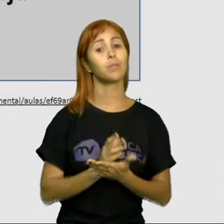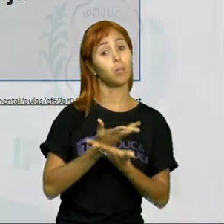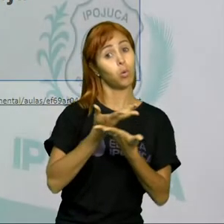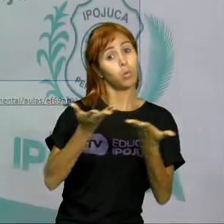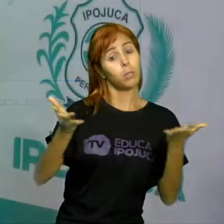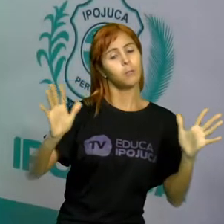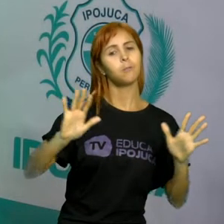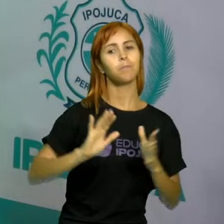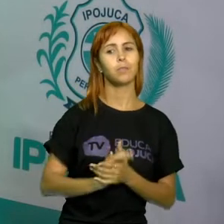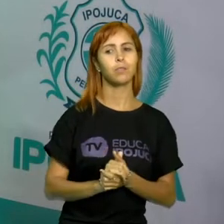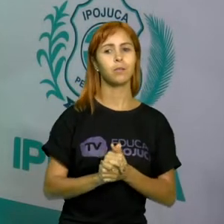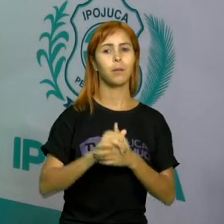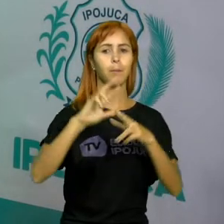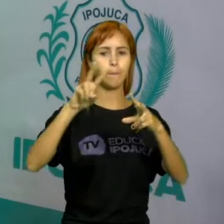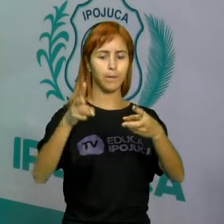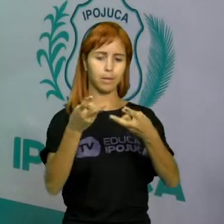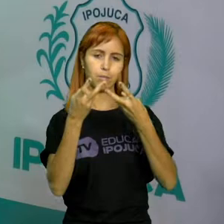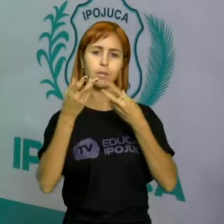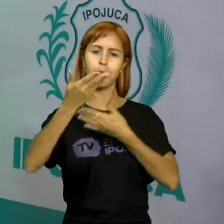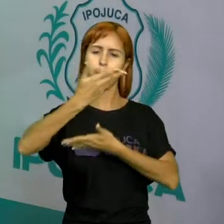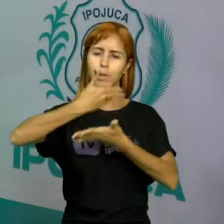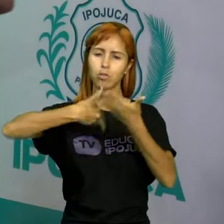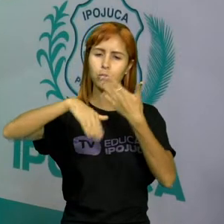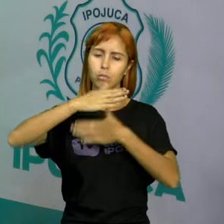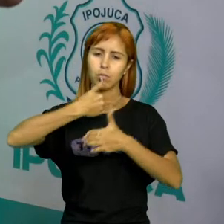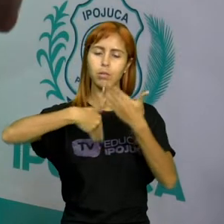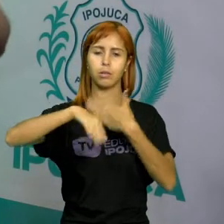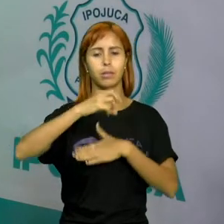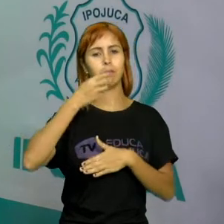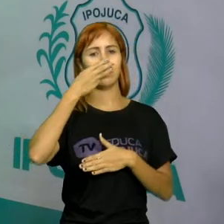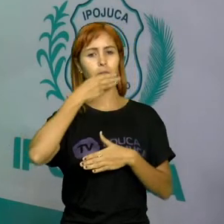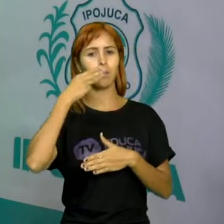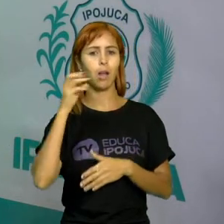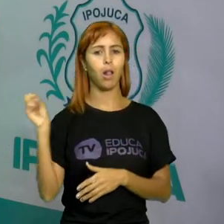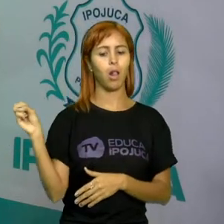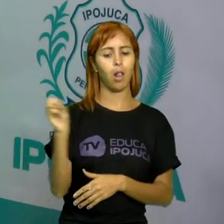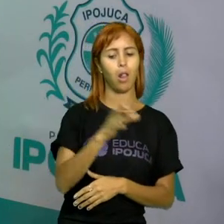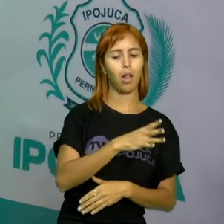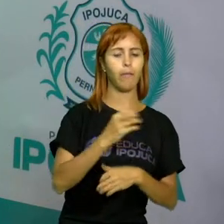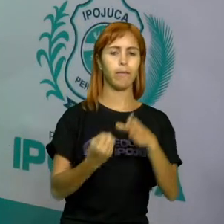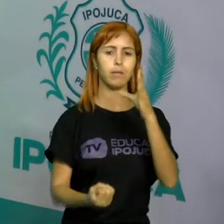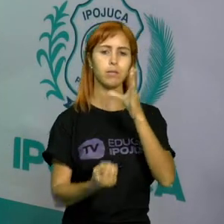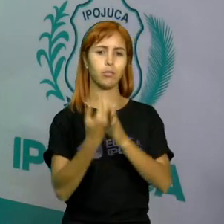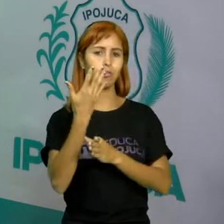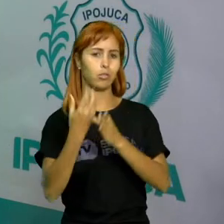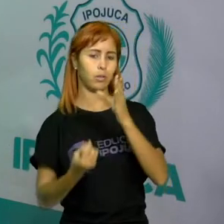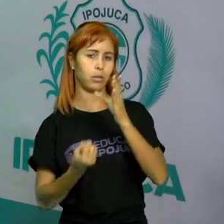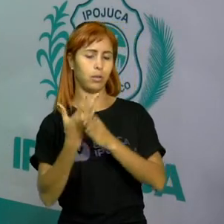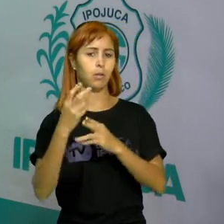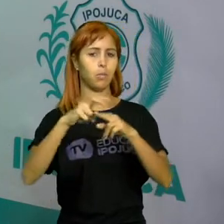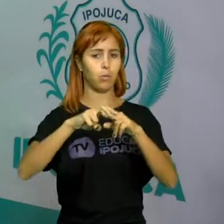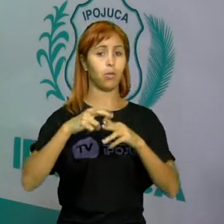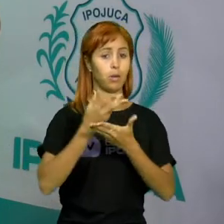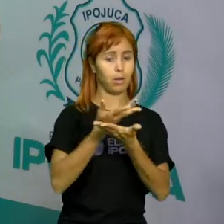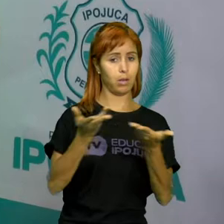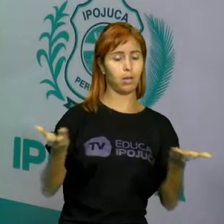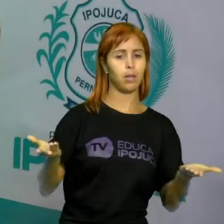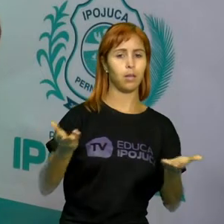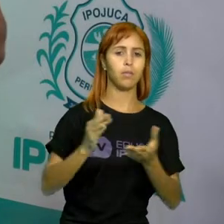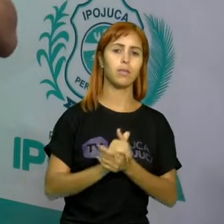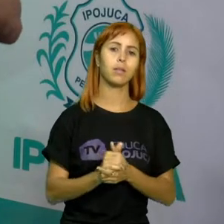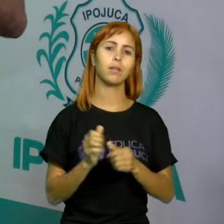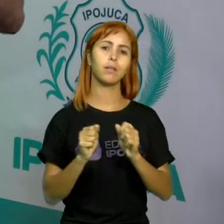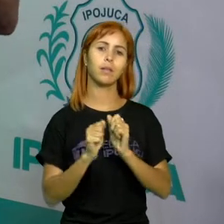Portanto, a gente percebe que na mistura de cores vai surgir novas cores. Porém, essas misturas vão